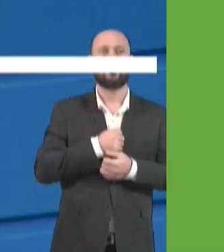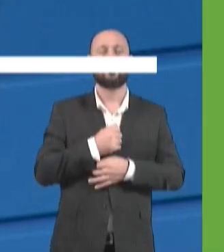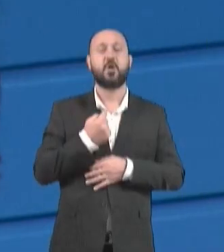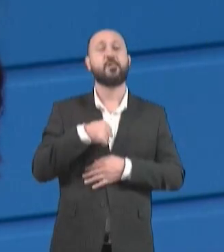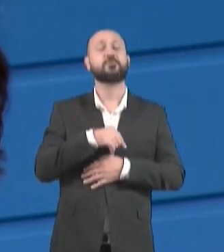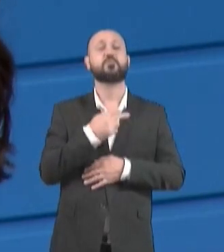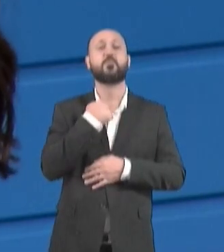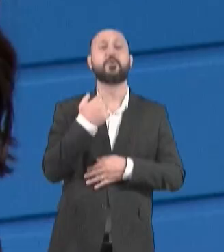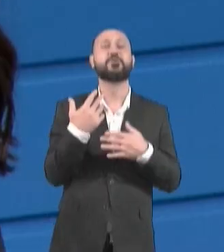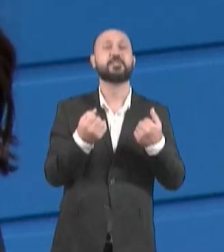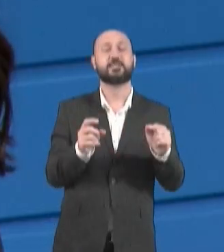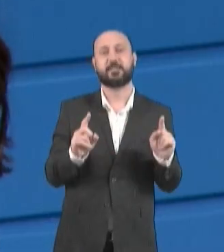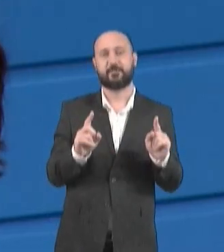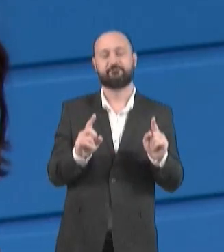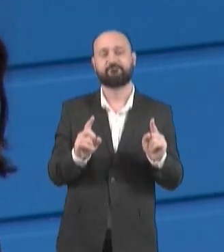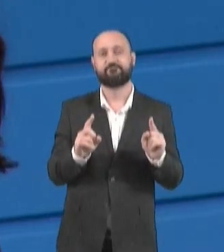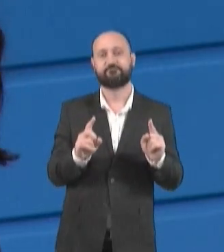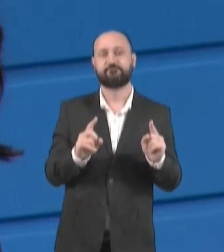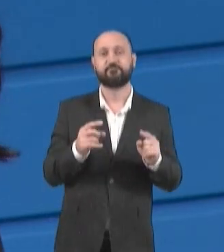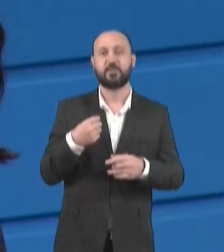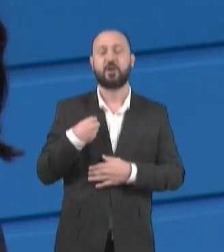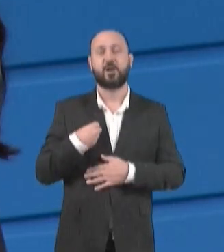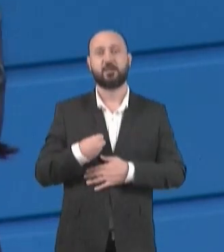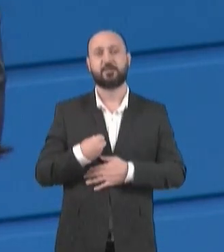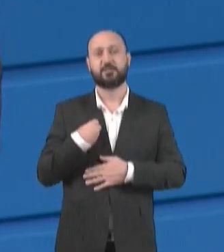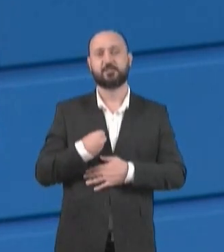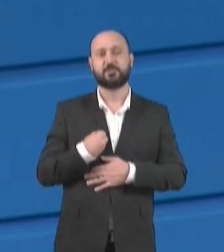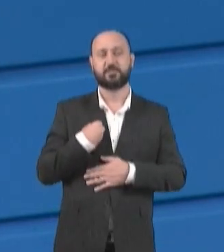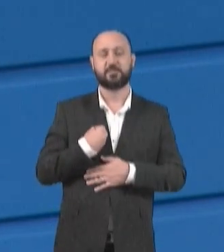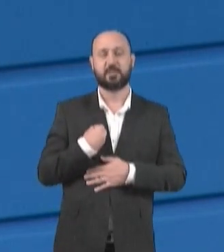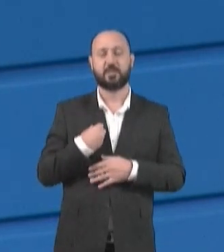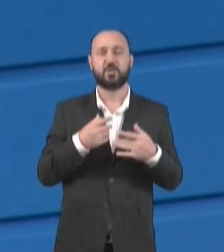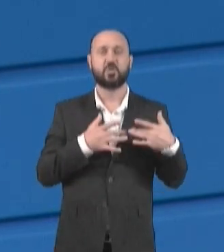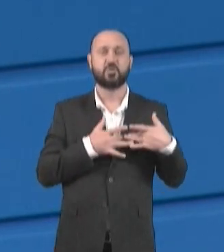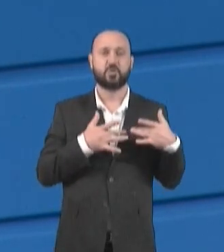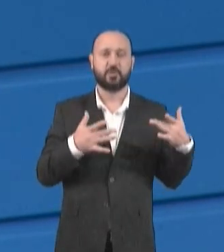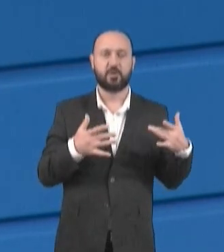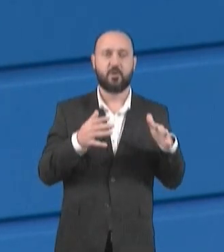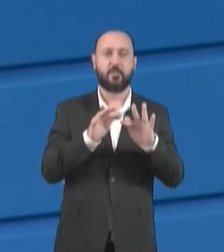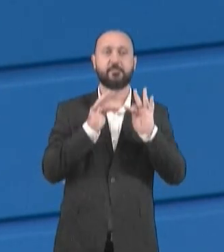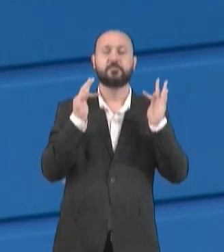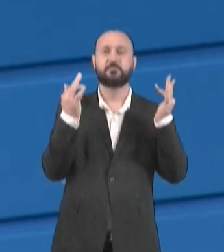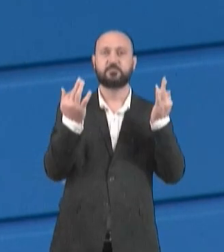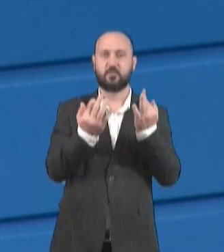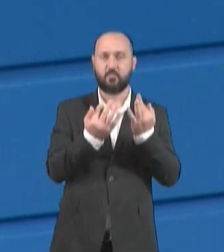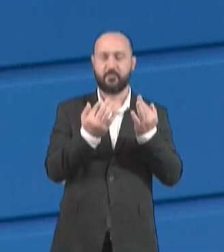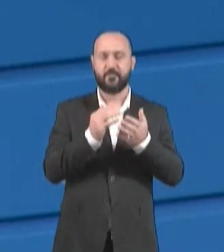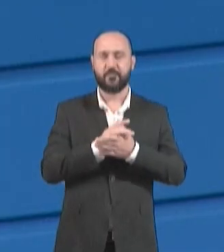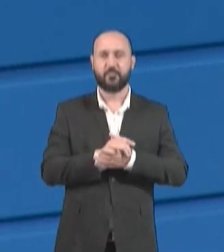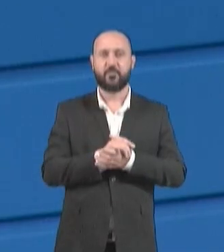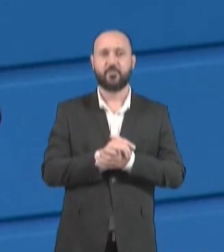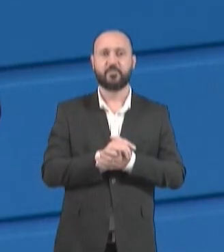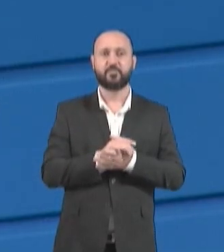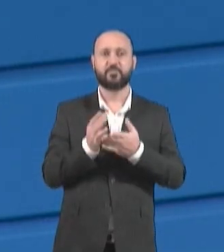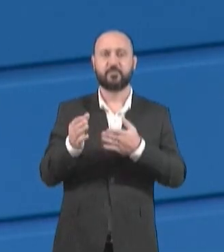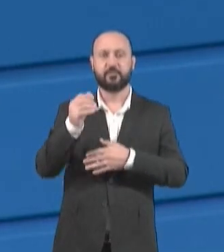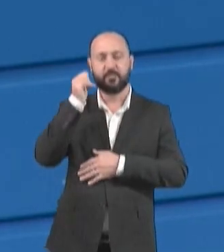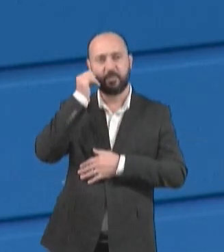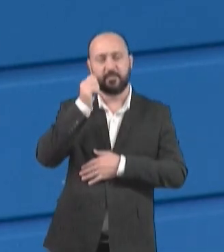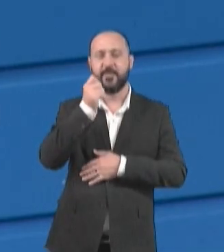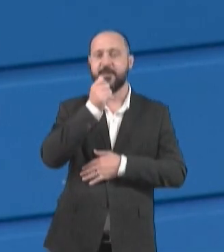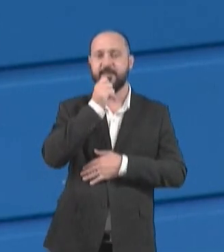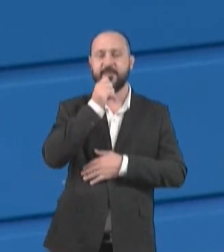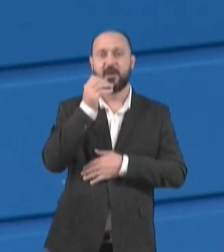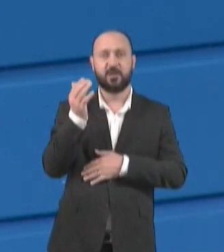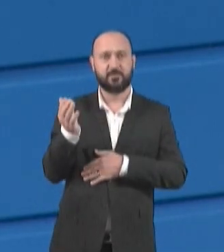Nós não podemos deixar de registrar, de se solidarizar com a família dessa menina,